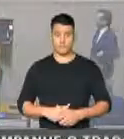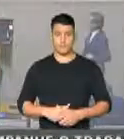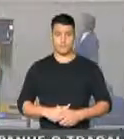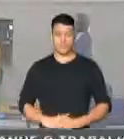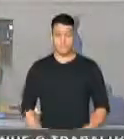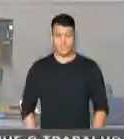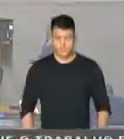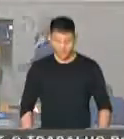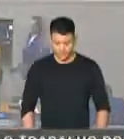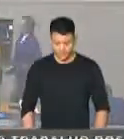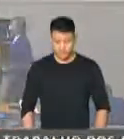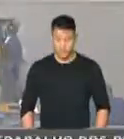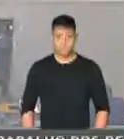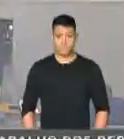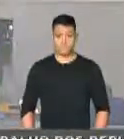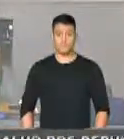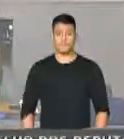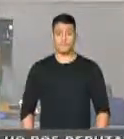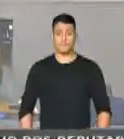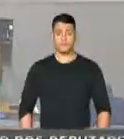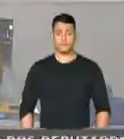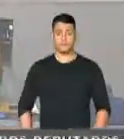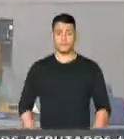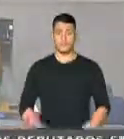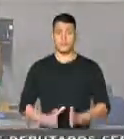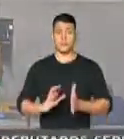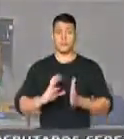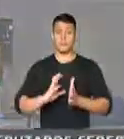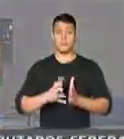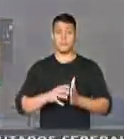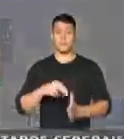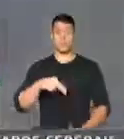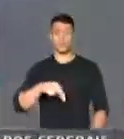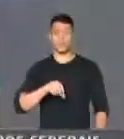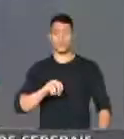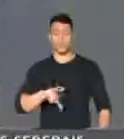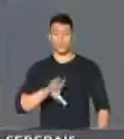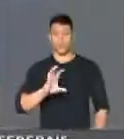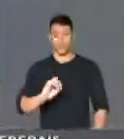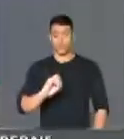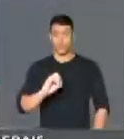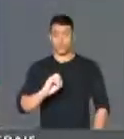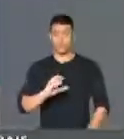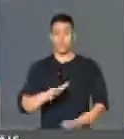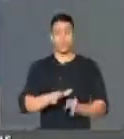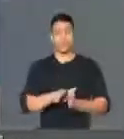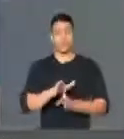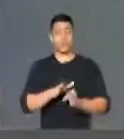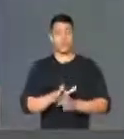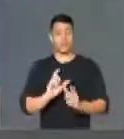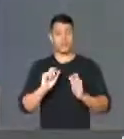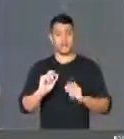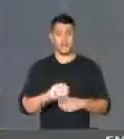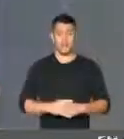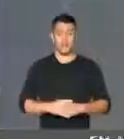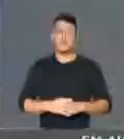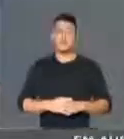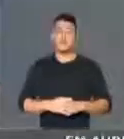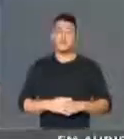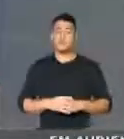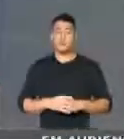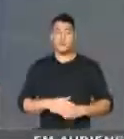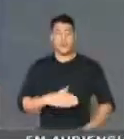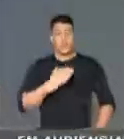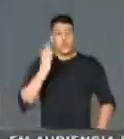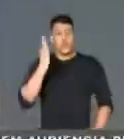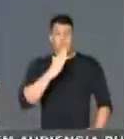Podemos. Presidente, Partido Novo. Partido Novo. Gostaria de orientar da seguinte forma. O Brasil está inserido